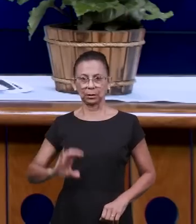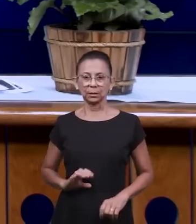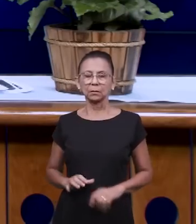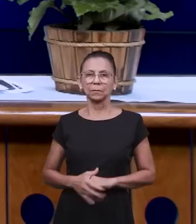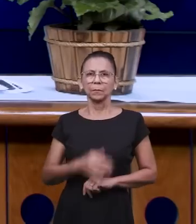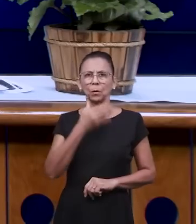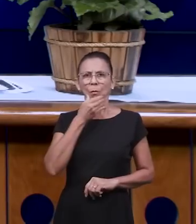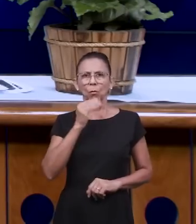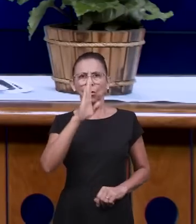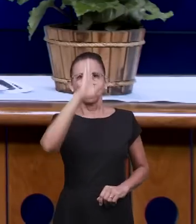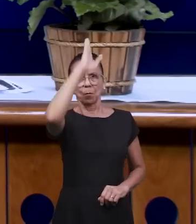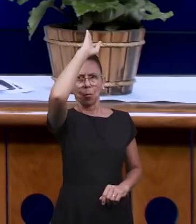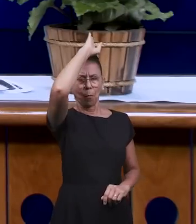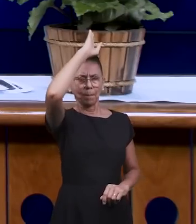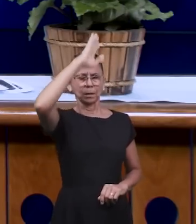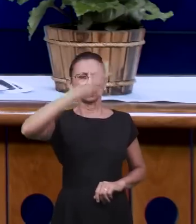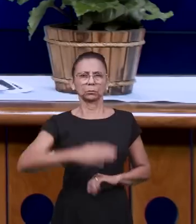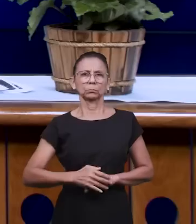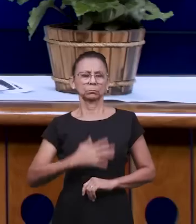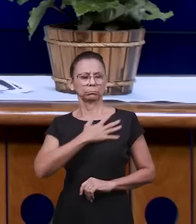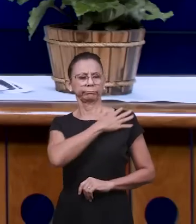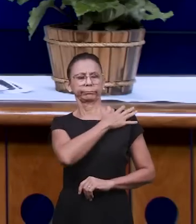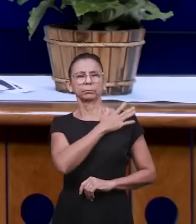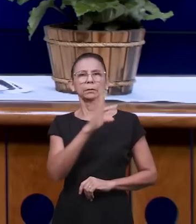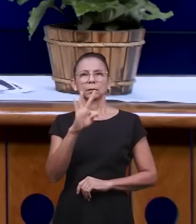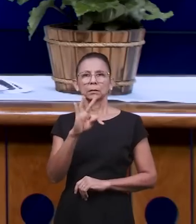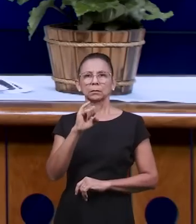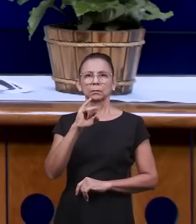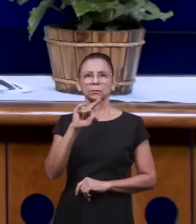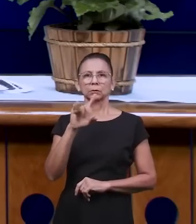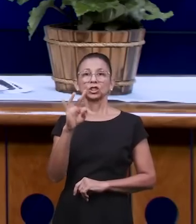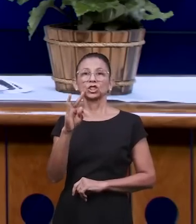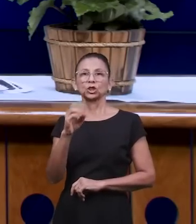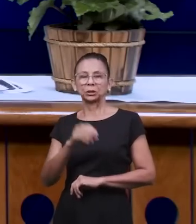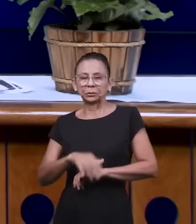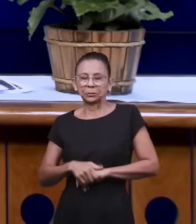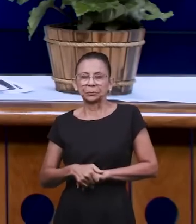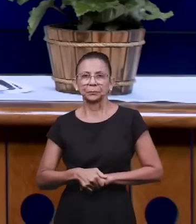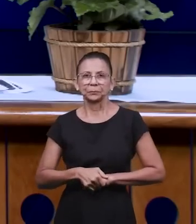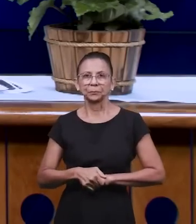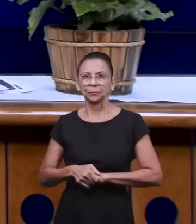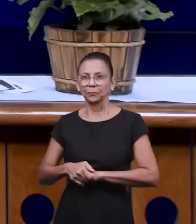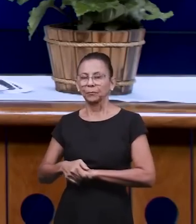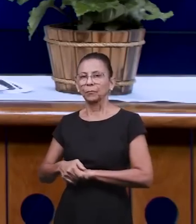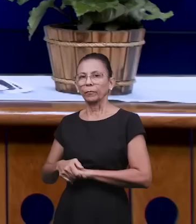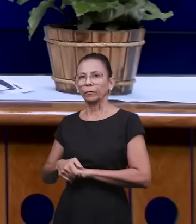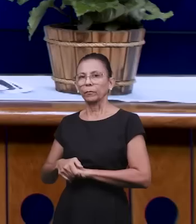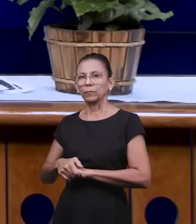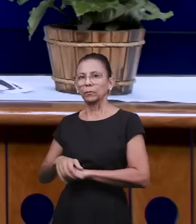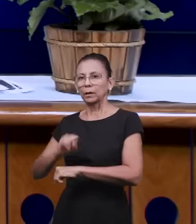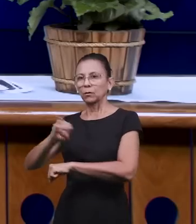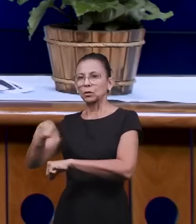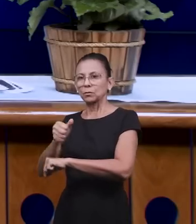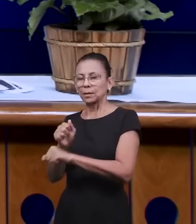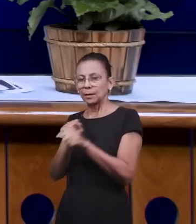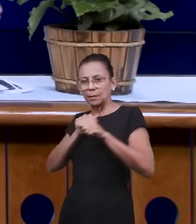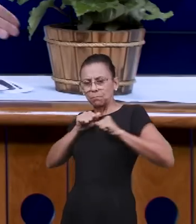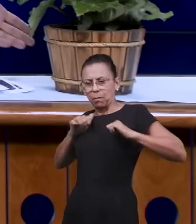sabe. Ninguém mais sabe o dia e a hora da vinda do Senhor Jesus.